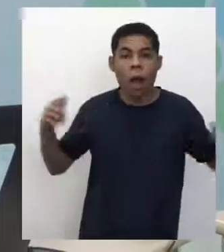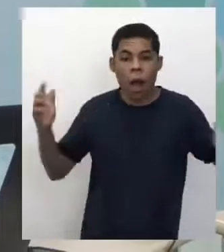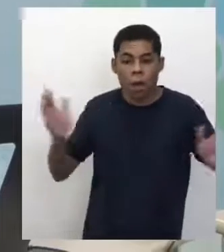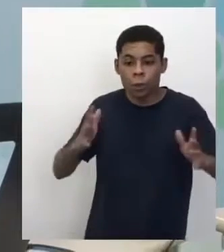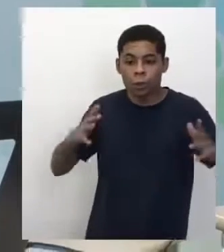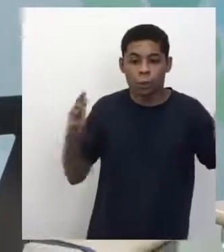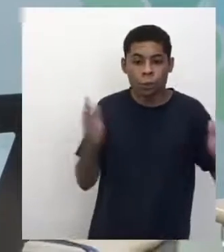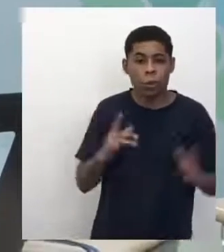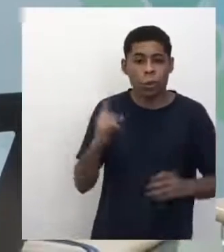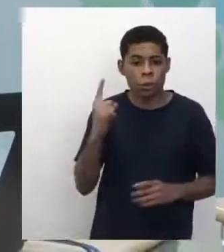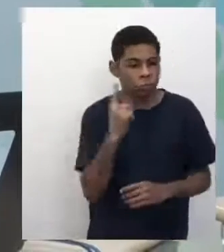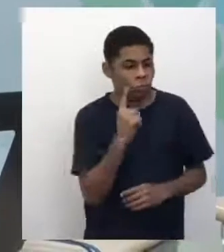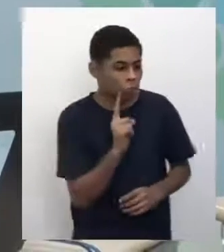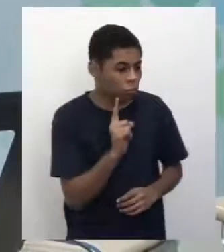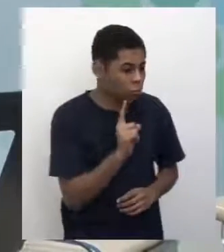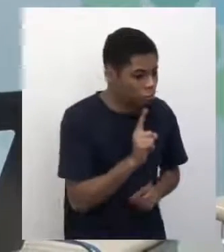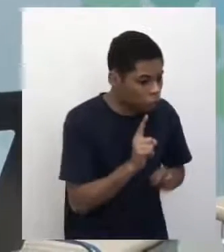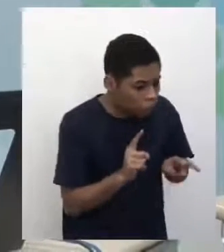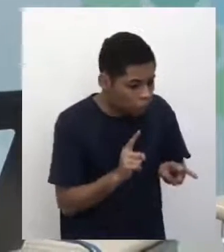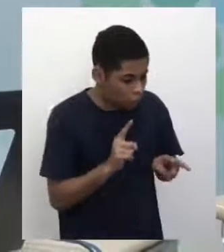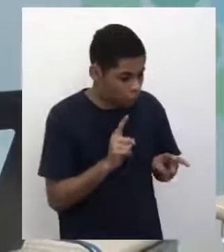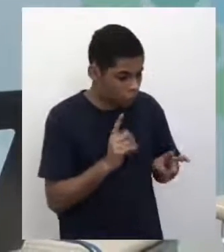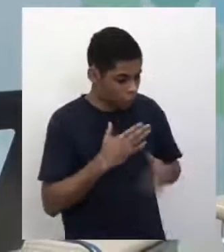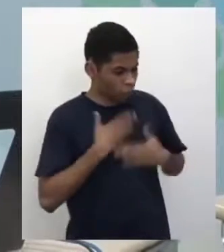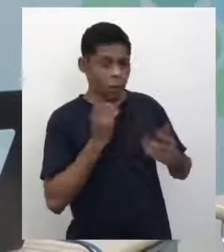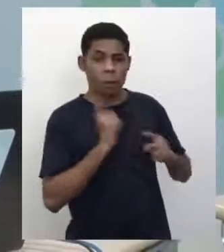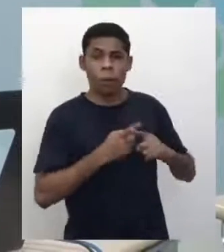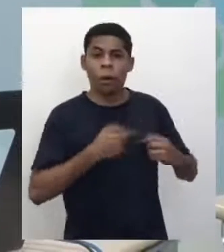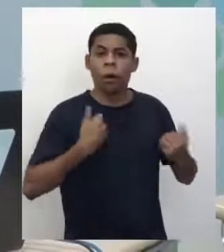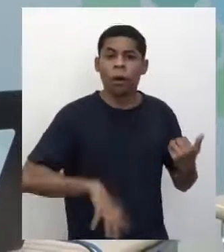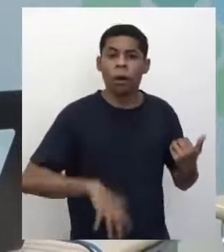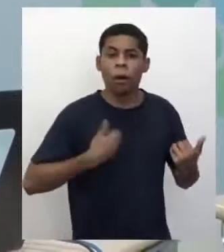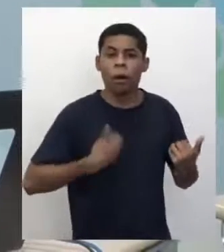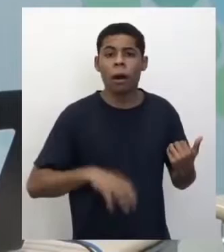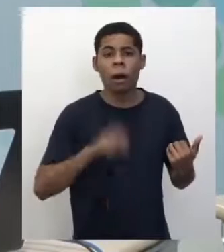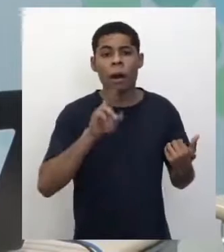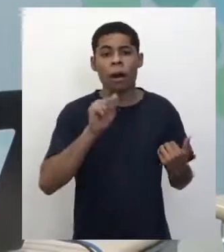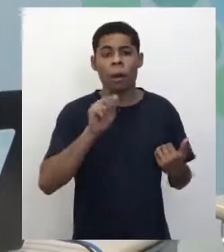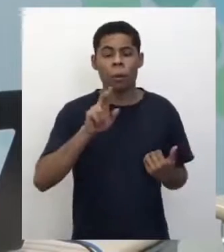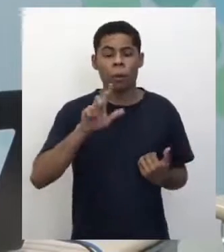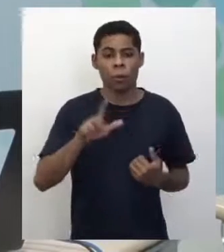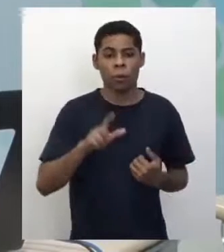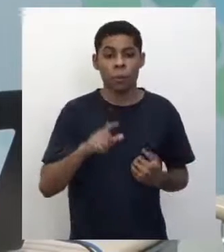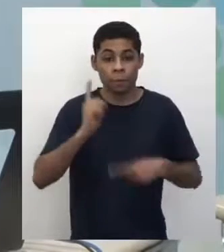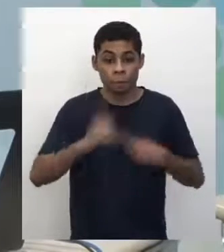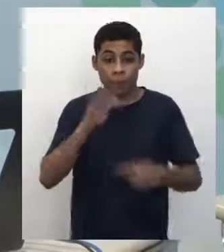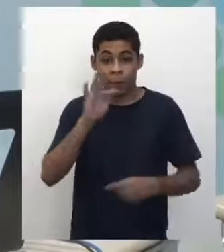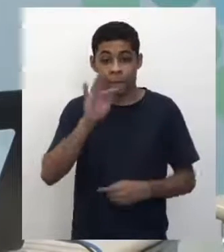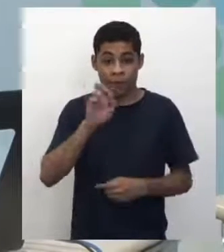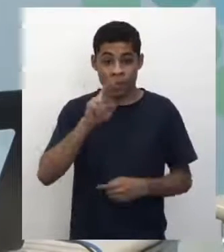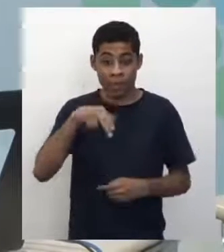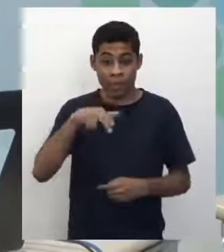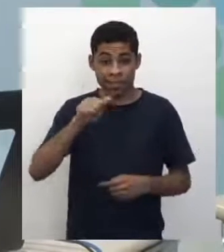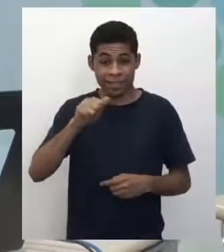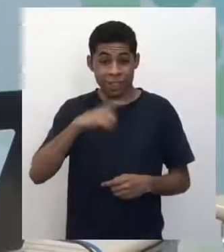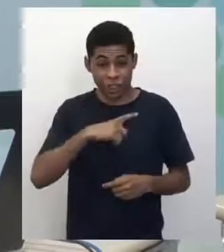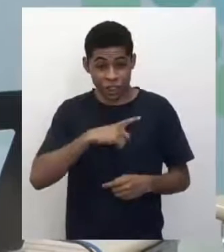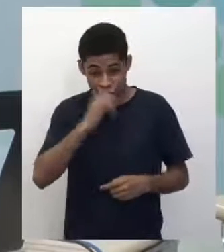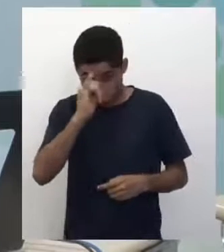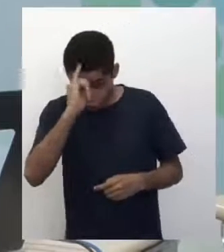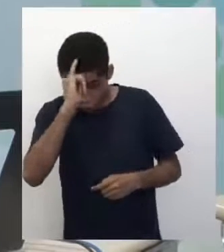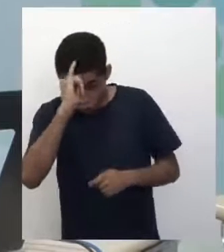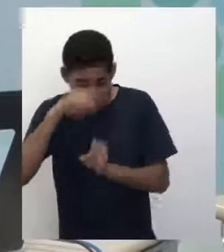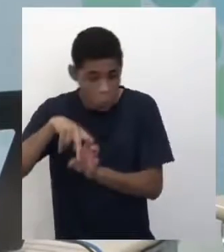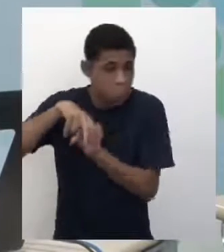rio, ficou assustado, porque começou a tocar Raul. A professora Fernanda chega em cima de um unicórnio voador.